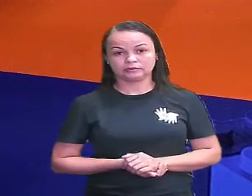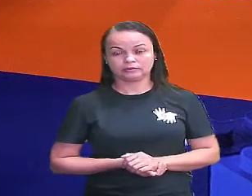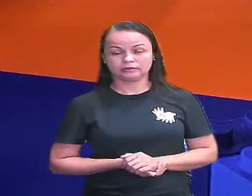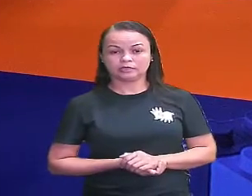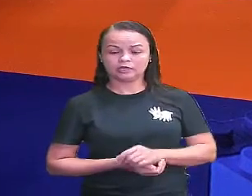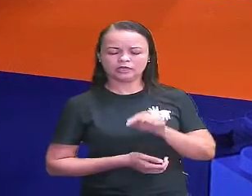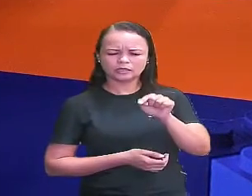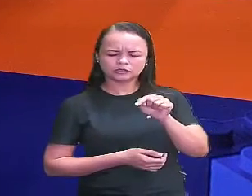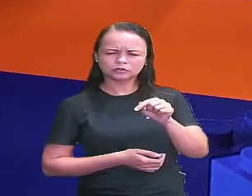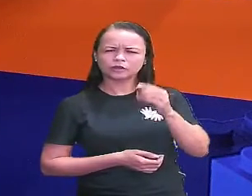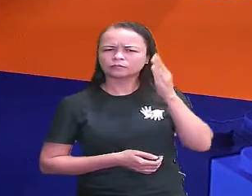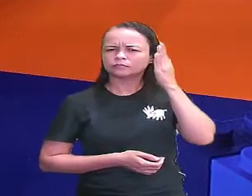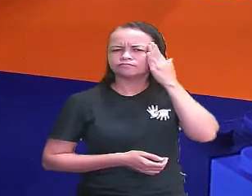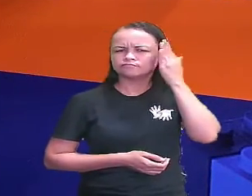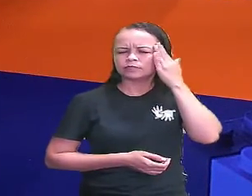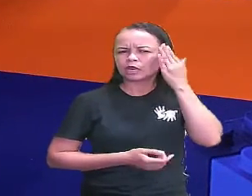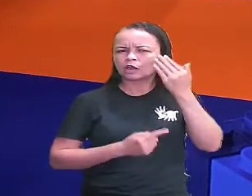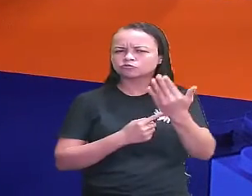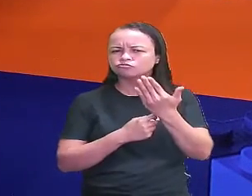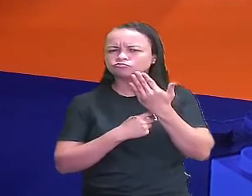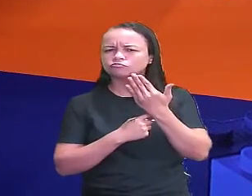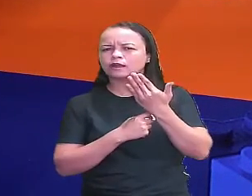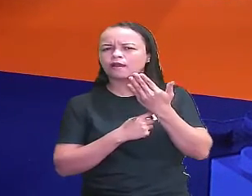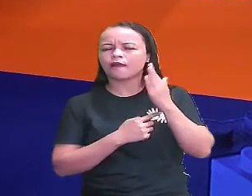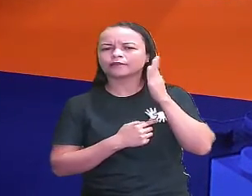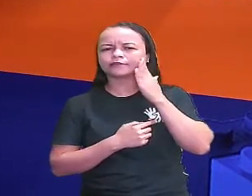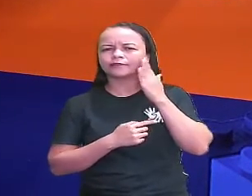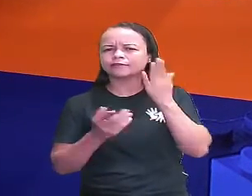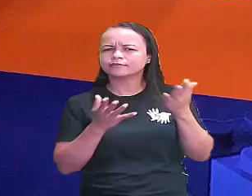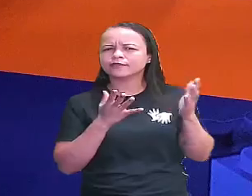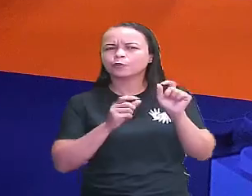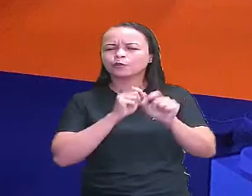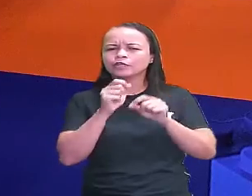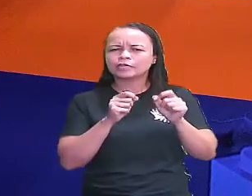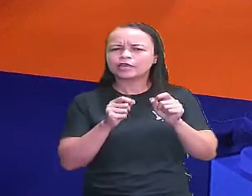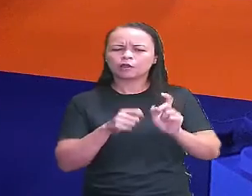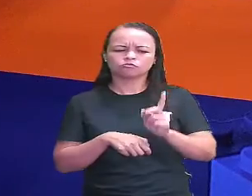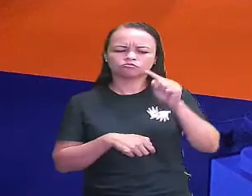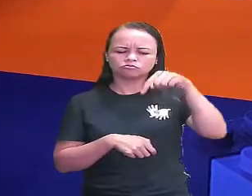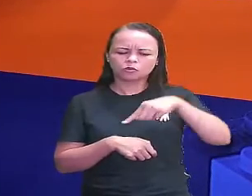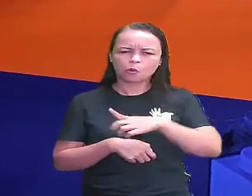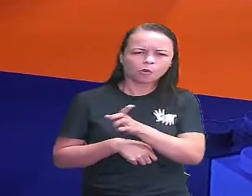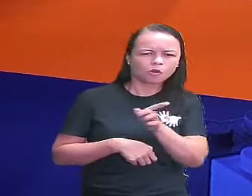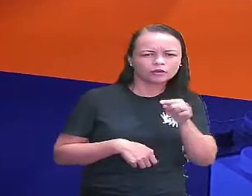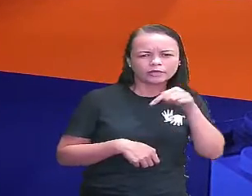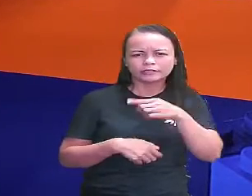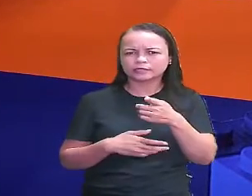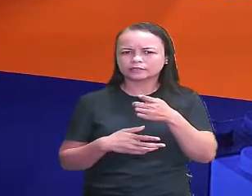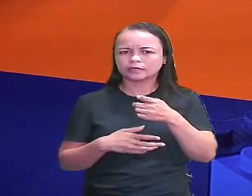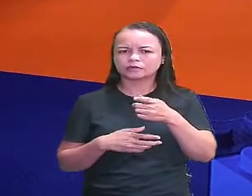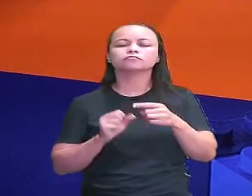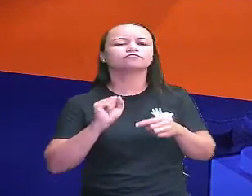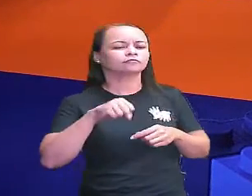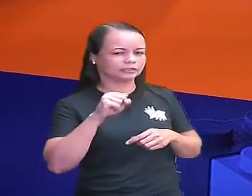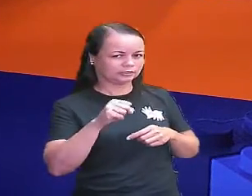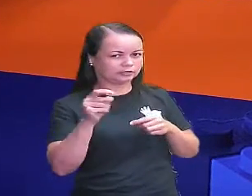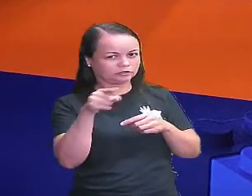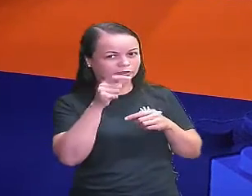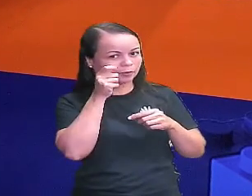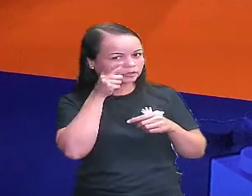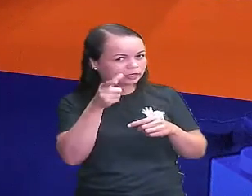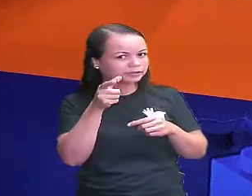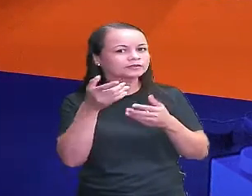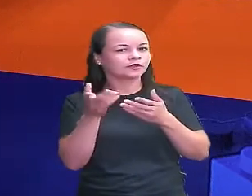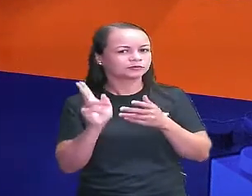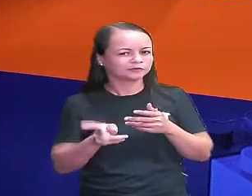ajudar a entender o que é uma orientação espacial, professora? Vai sim, é só você se ligar. Presta atenção.